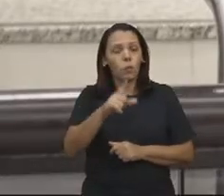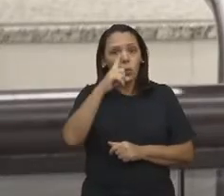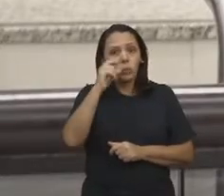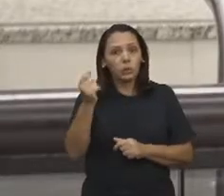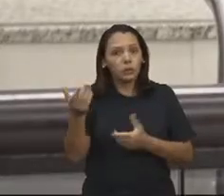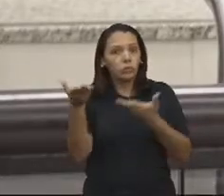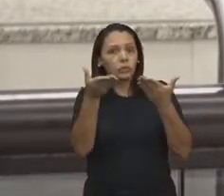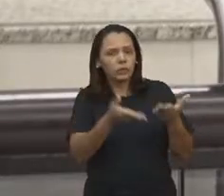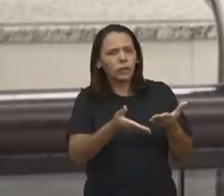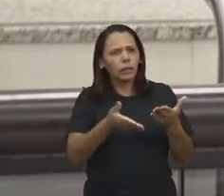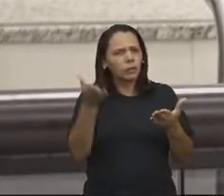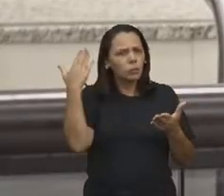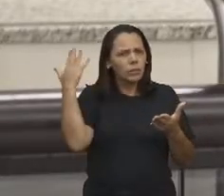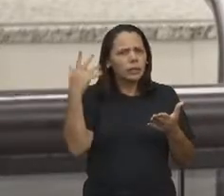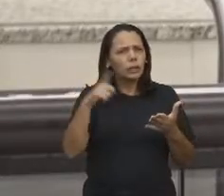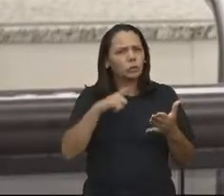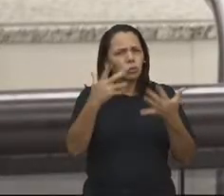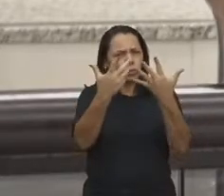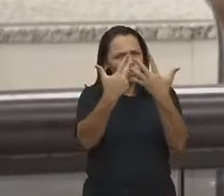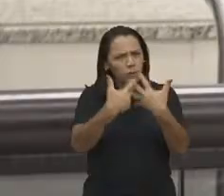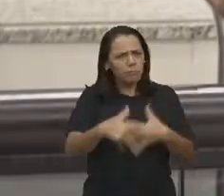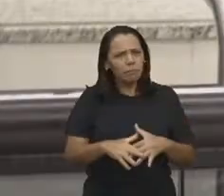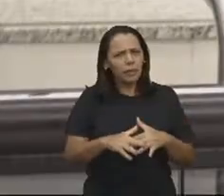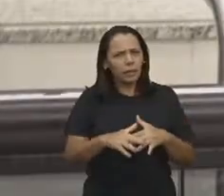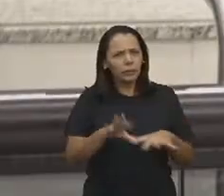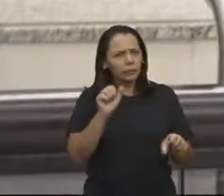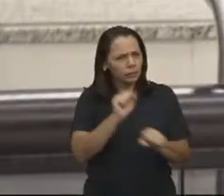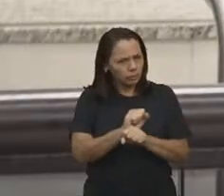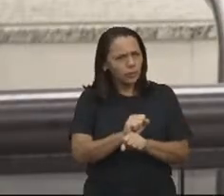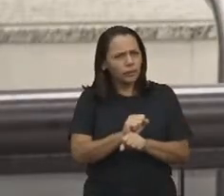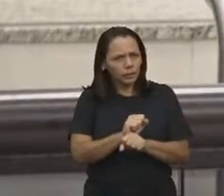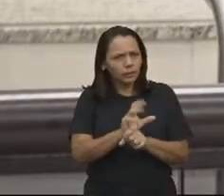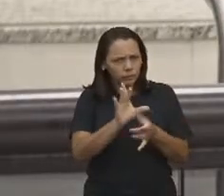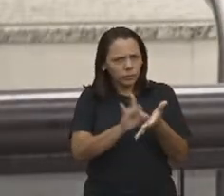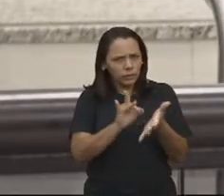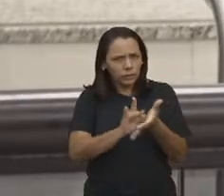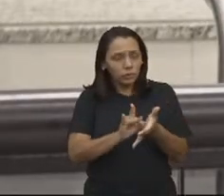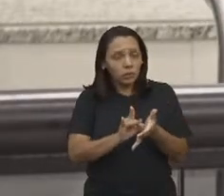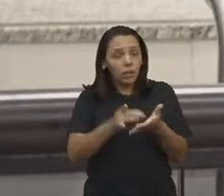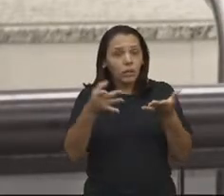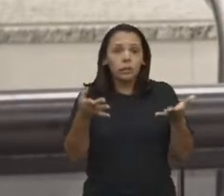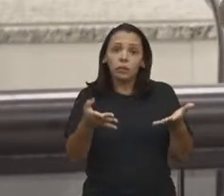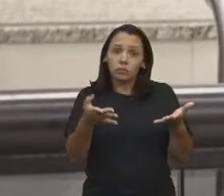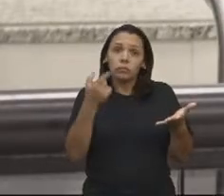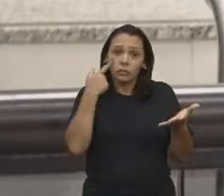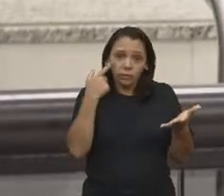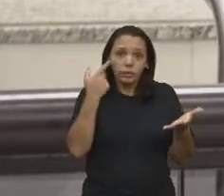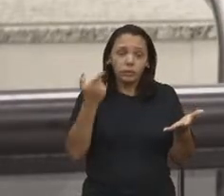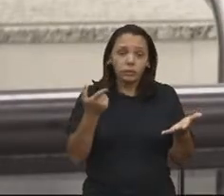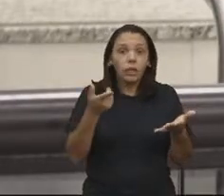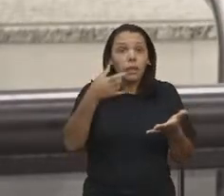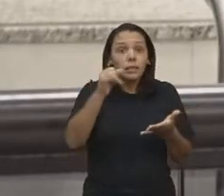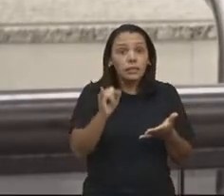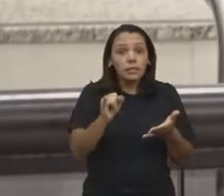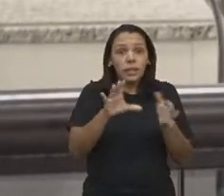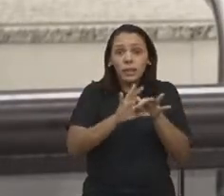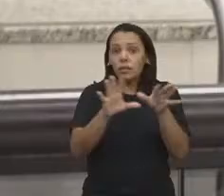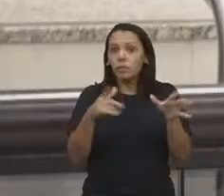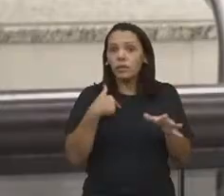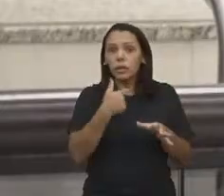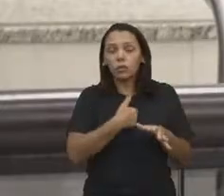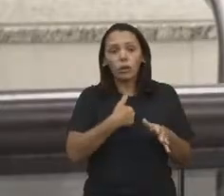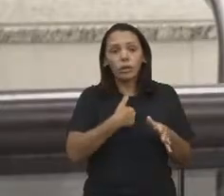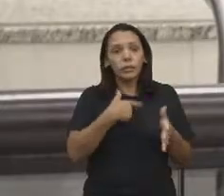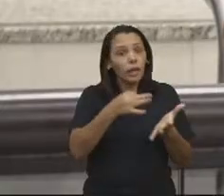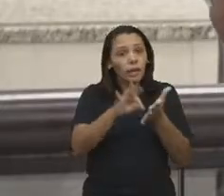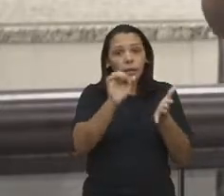lá que fazia esse trabalho de resíduo, né? Está parada, se eu não me engano, né? Então, para vocês verem. Então, assim, se vocês abrirem para a gente, cadastra